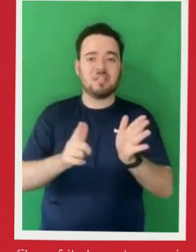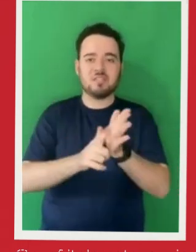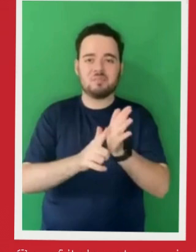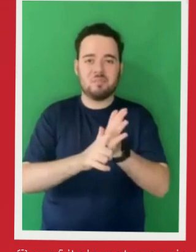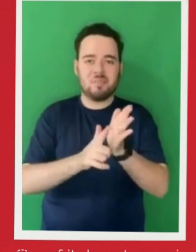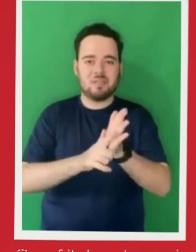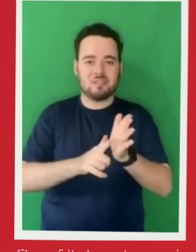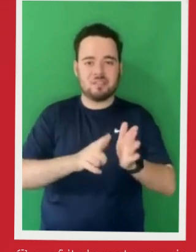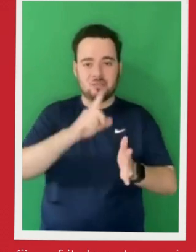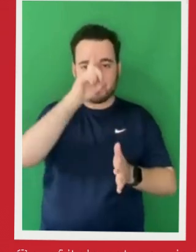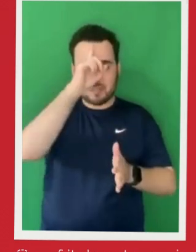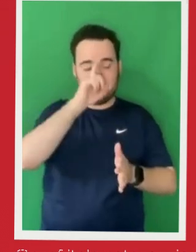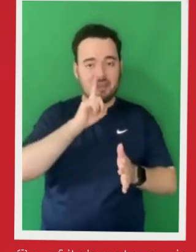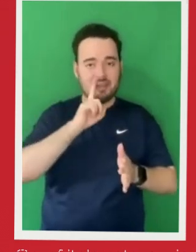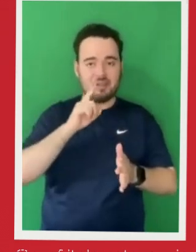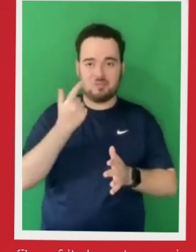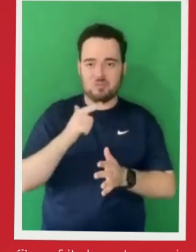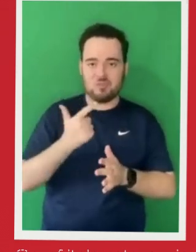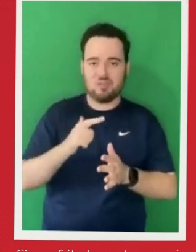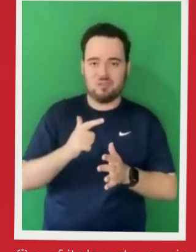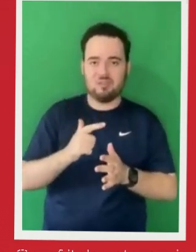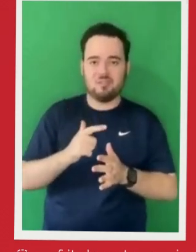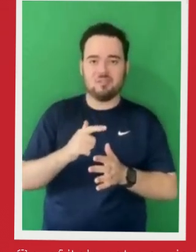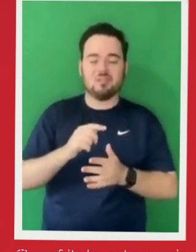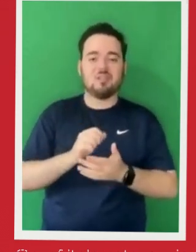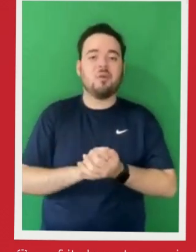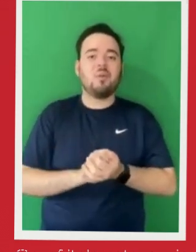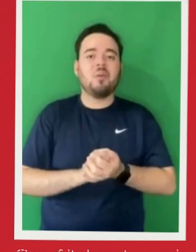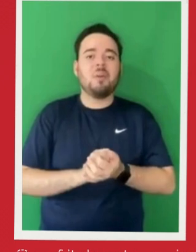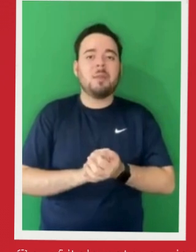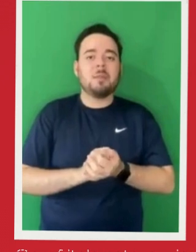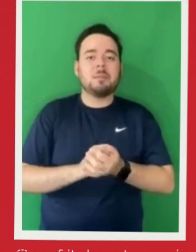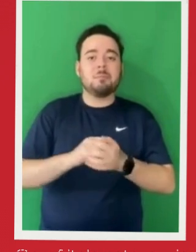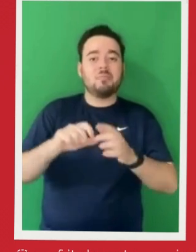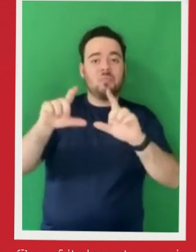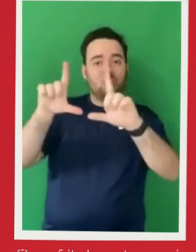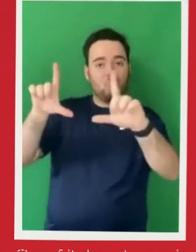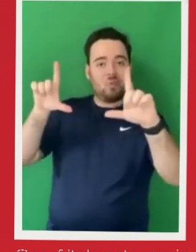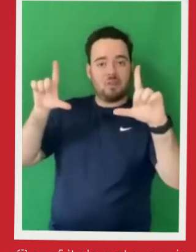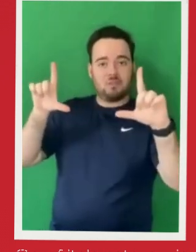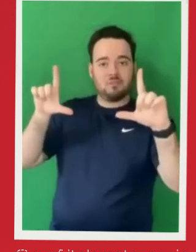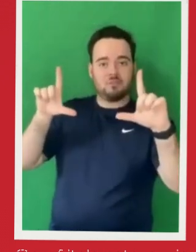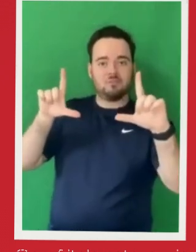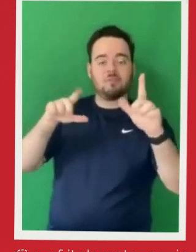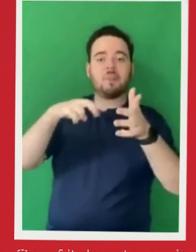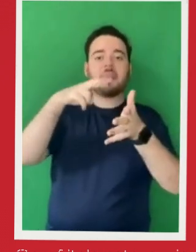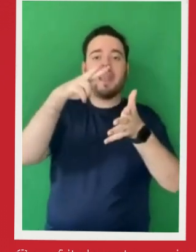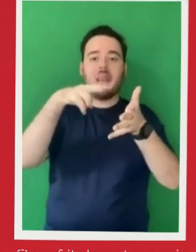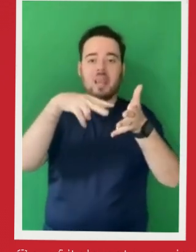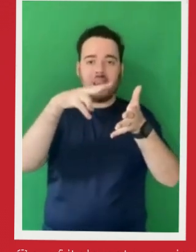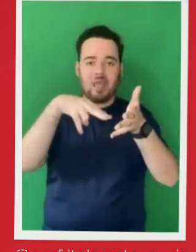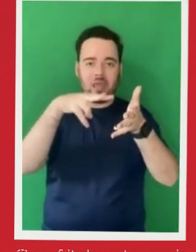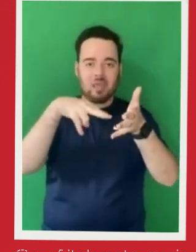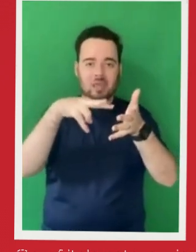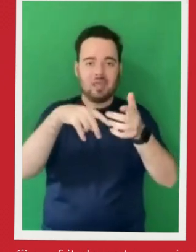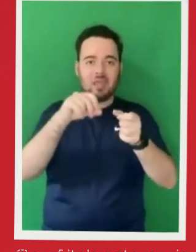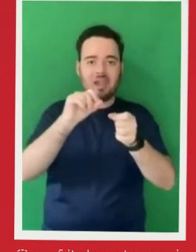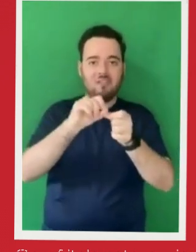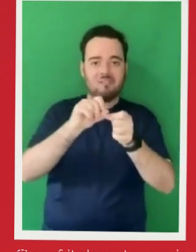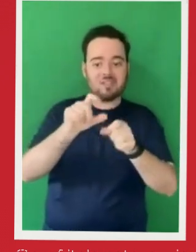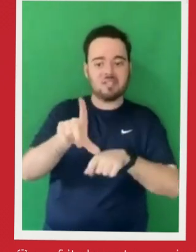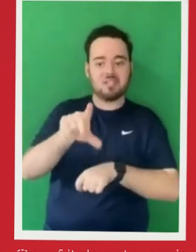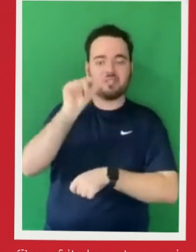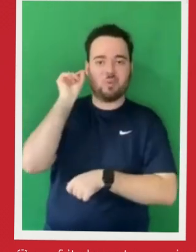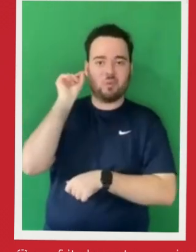botar naqueles papeizinhos amarelos, que eu não tenho aqui nenhum, escrever isso para mim. Imagina que eu estou num quadro. Ler